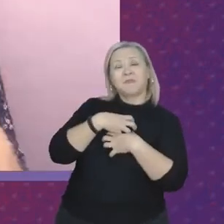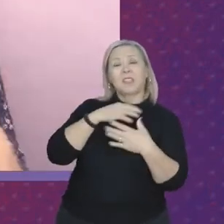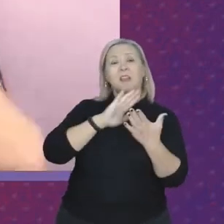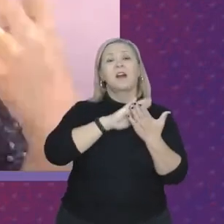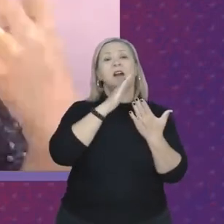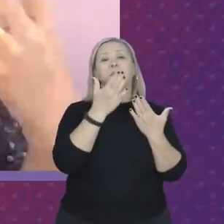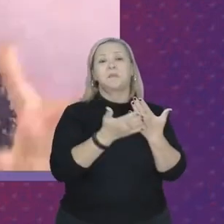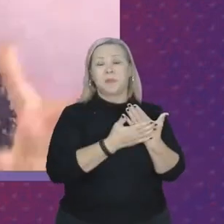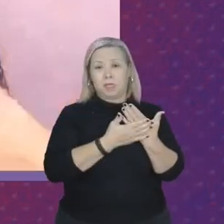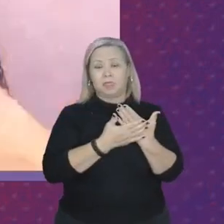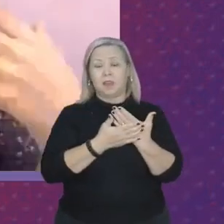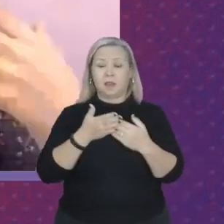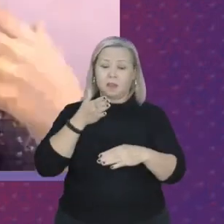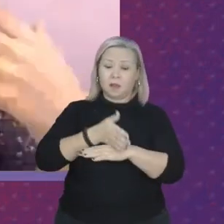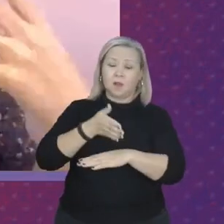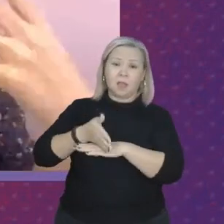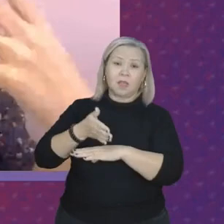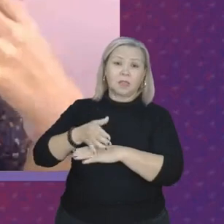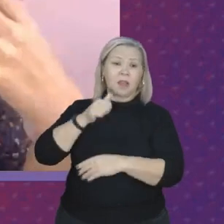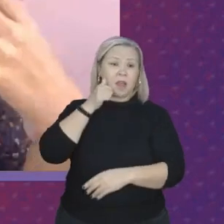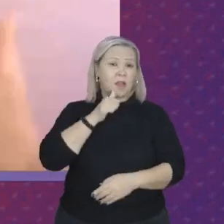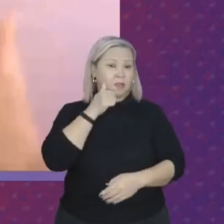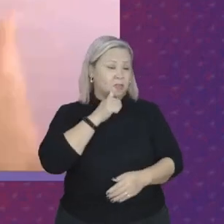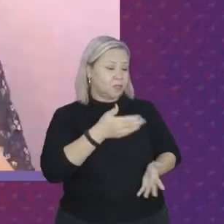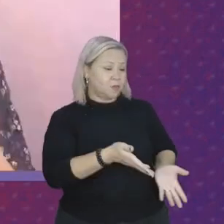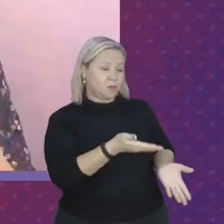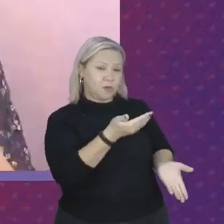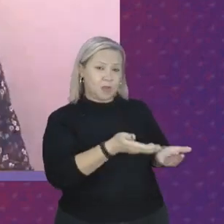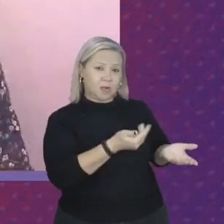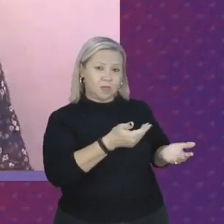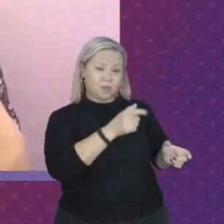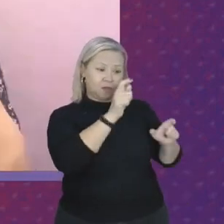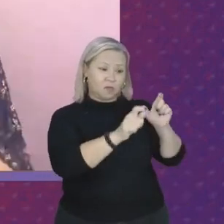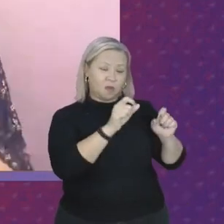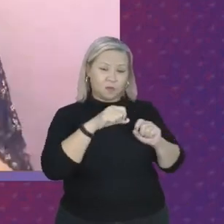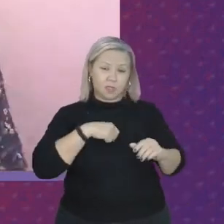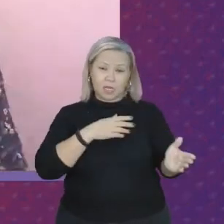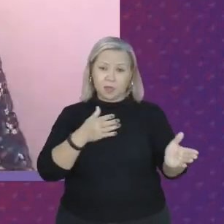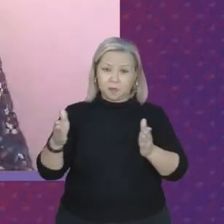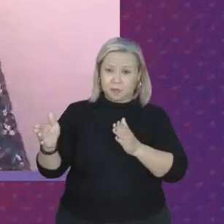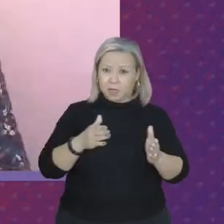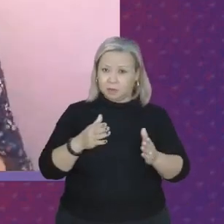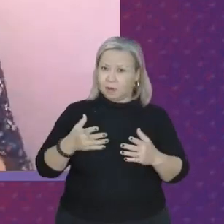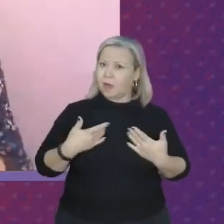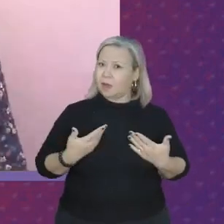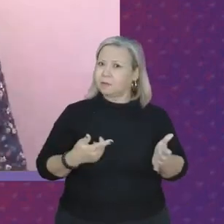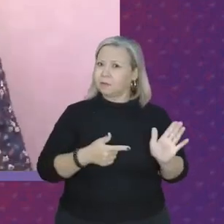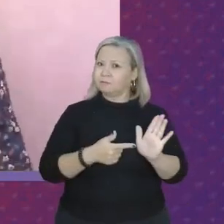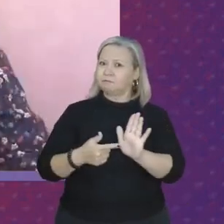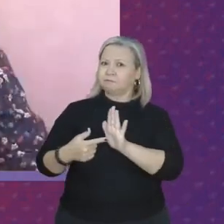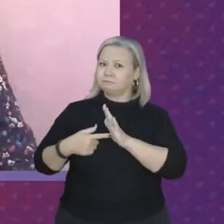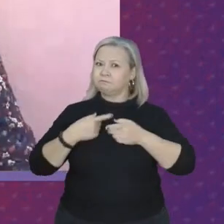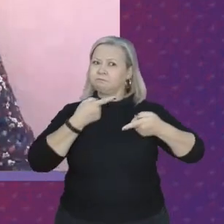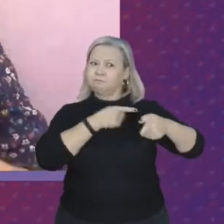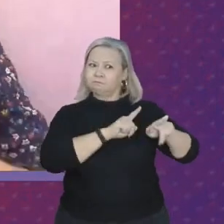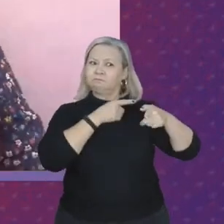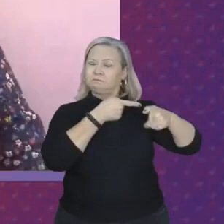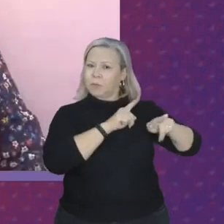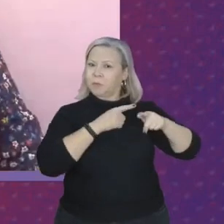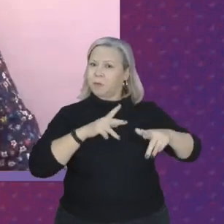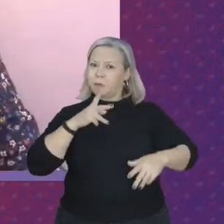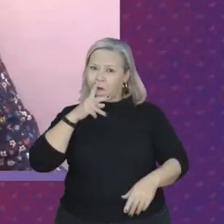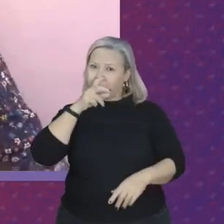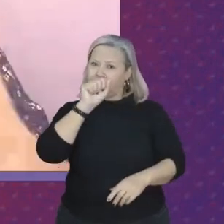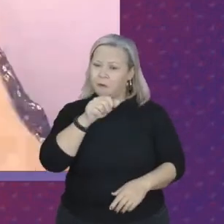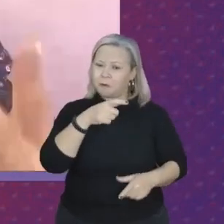ameaçado com a entrada de mulheres jovens que fazem mandatos super expressivos, destemidos, combativos, em todas